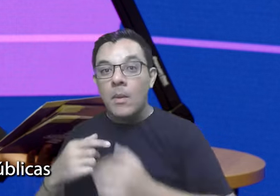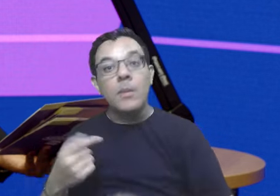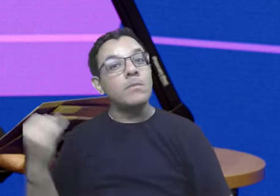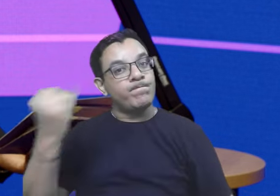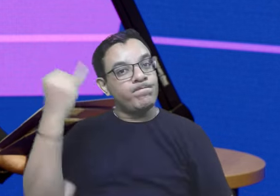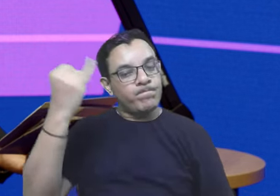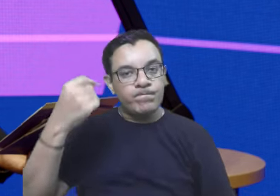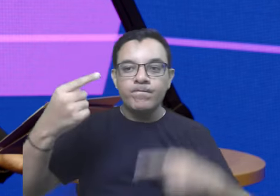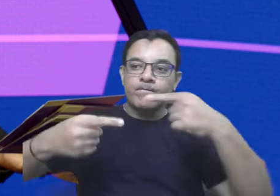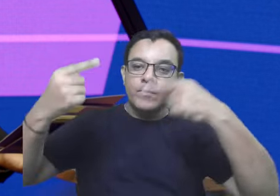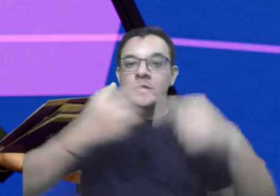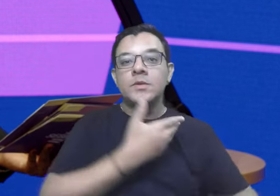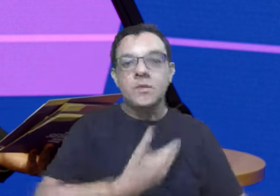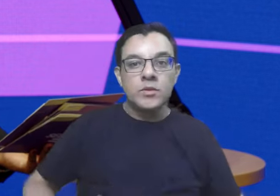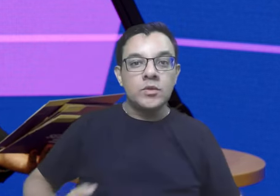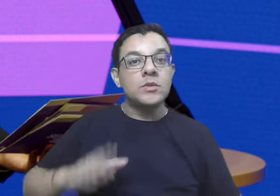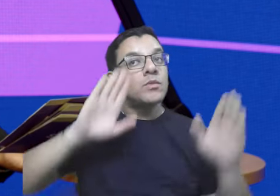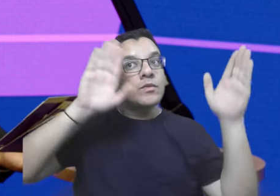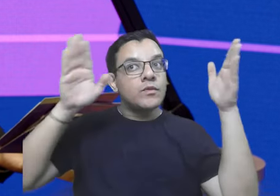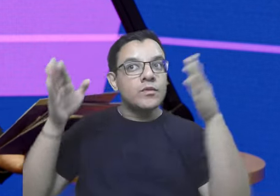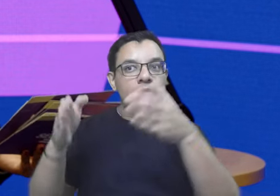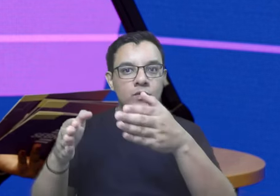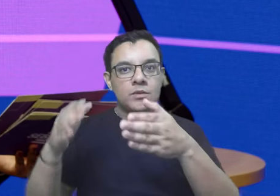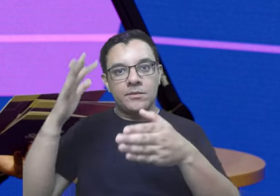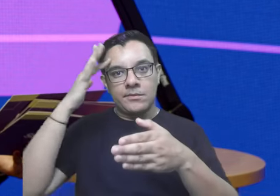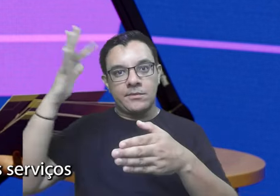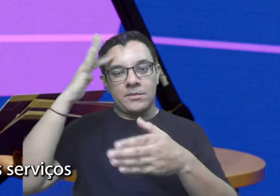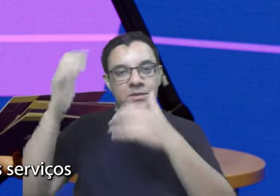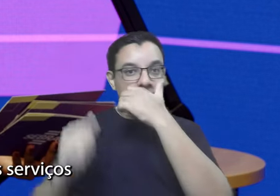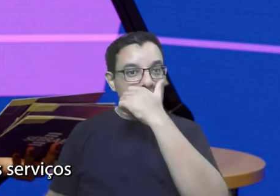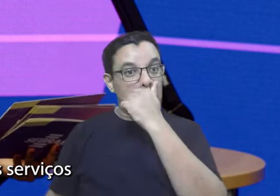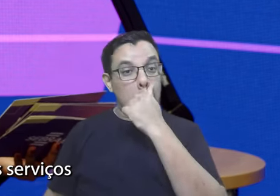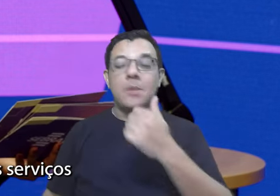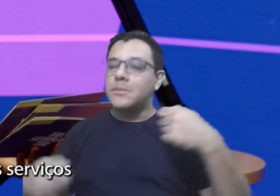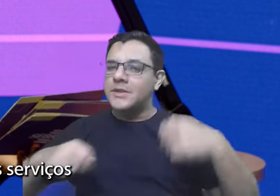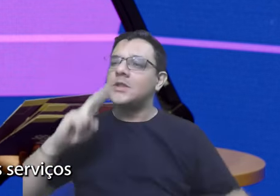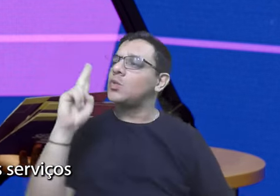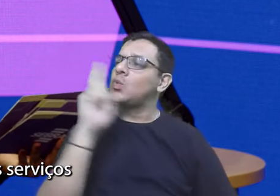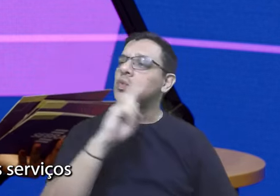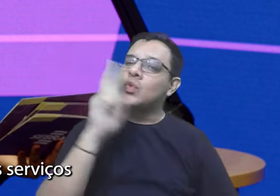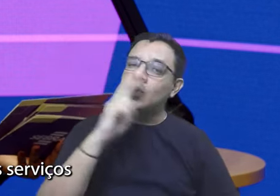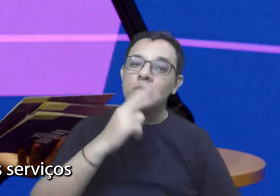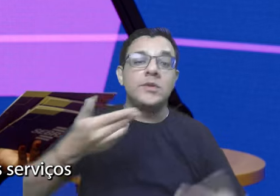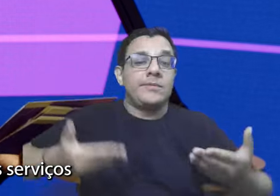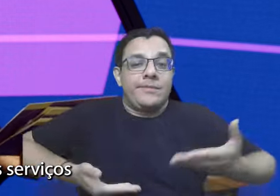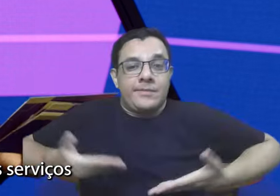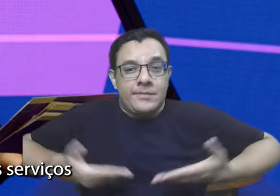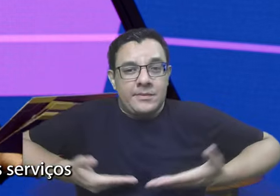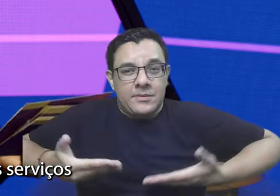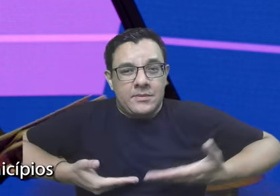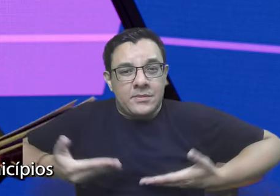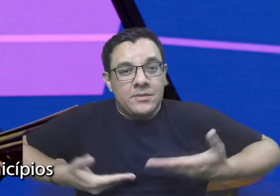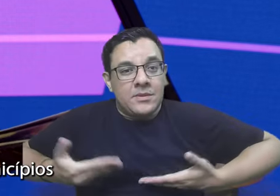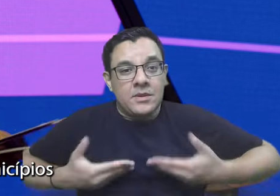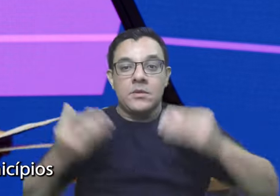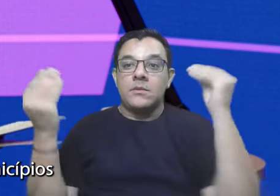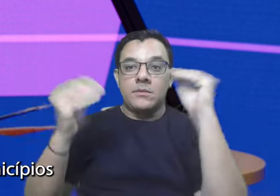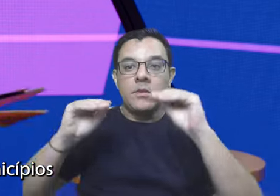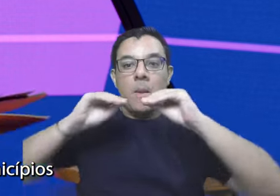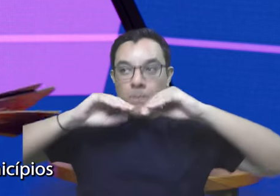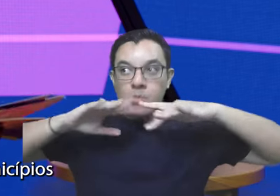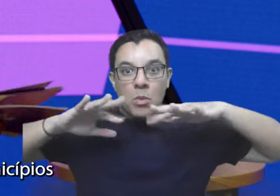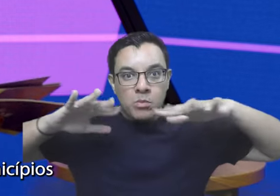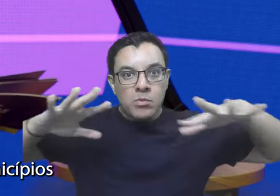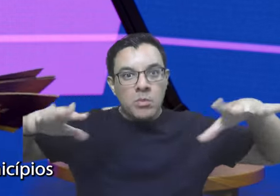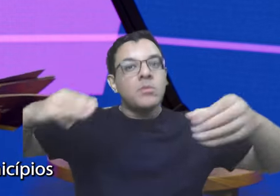públicas voltada para esse olhar eh a gente precisa urgente que esse serviços né seja aí mais